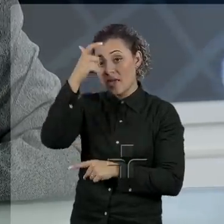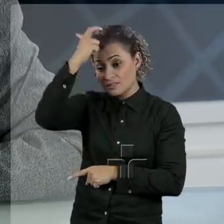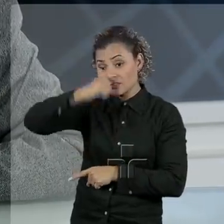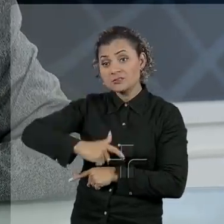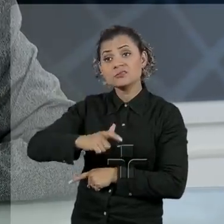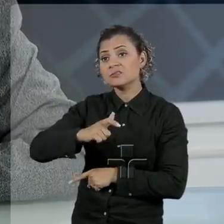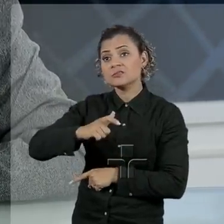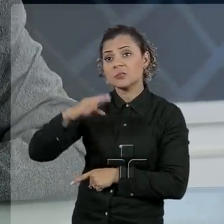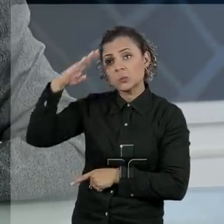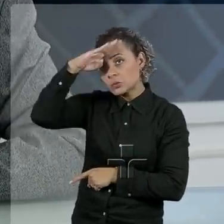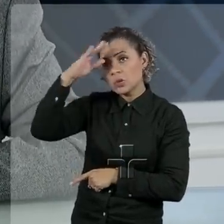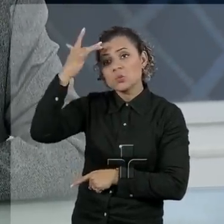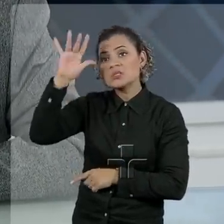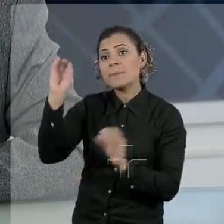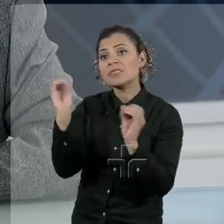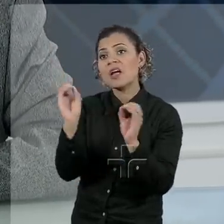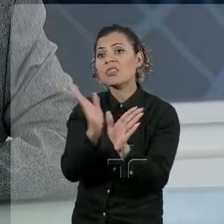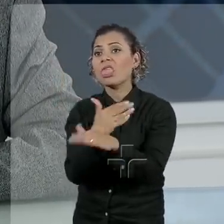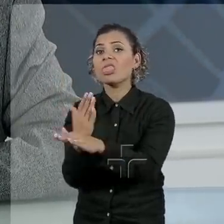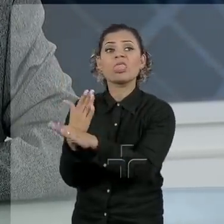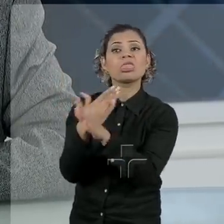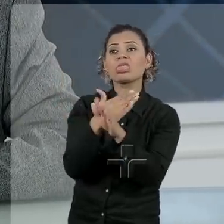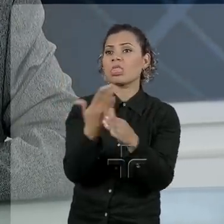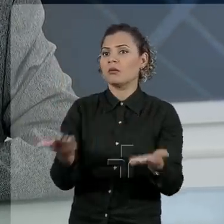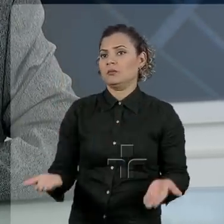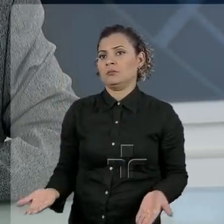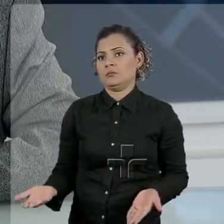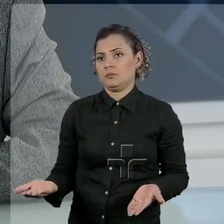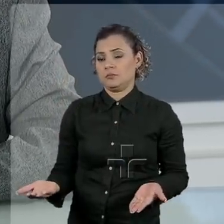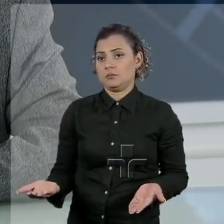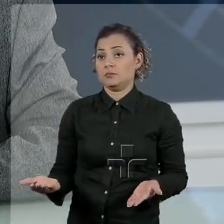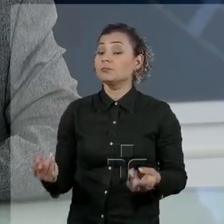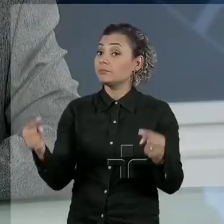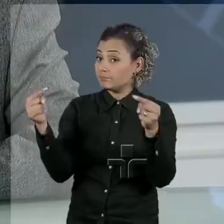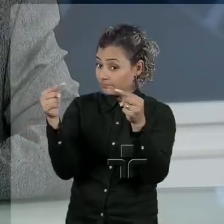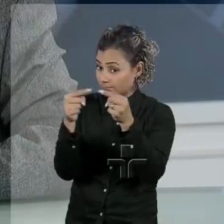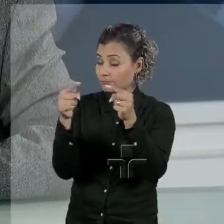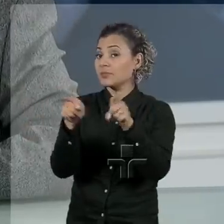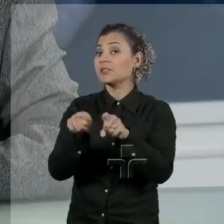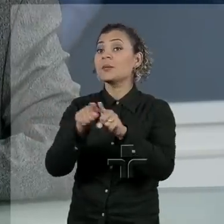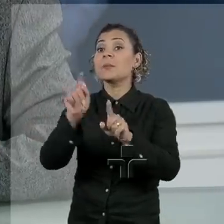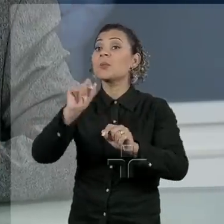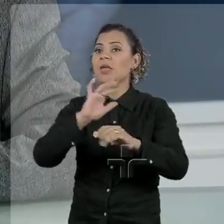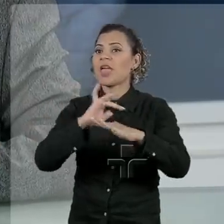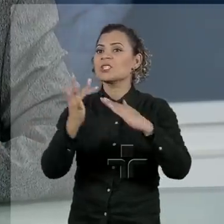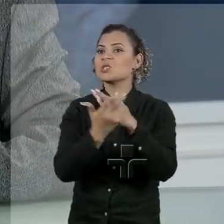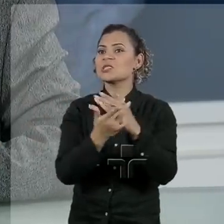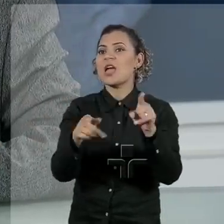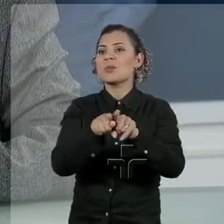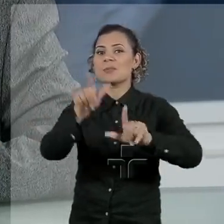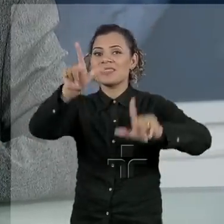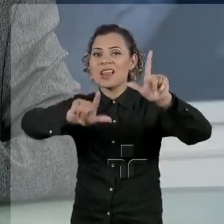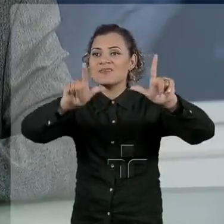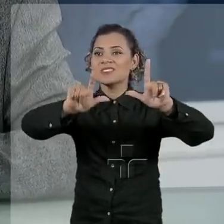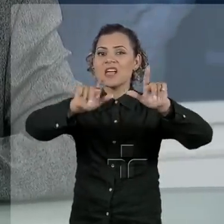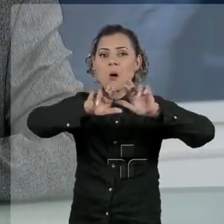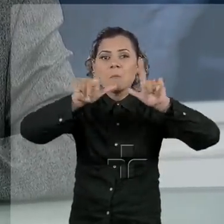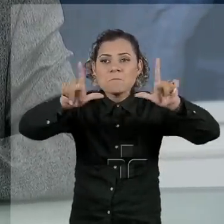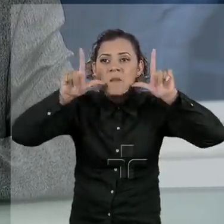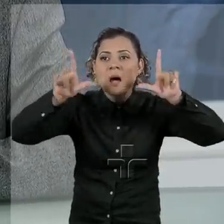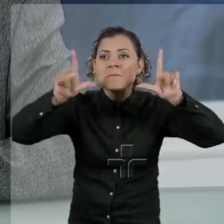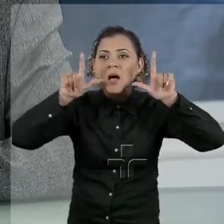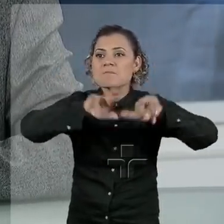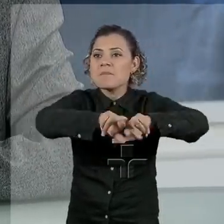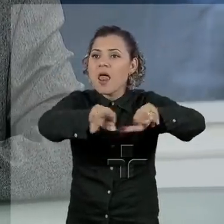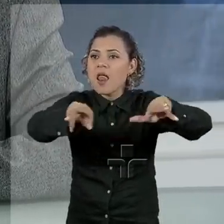direito para onde está indo. E, em alguma medida, isso tem a ver com a atividade de mídias sociais do grupo ao redor dele.